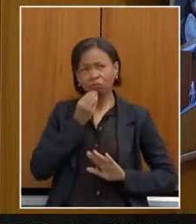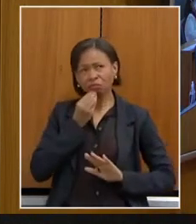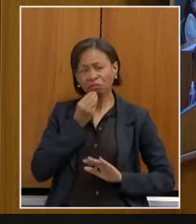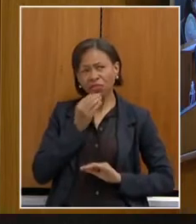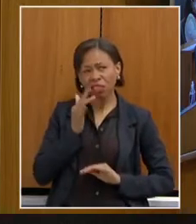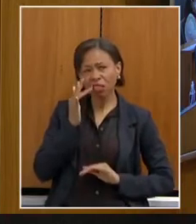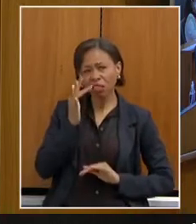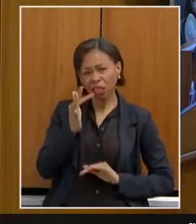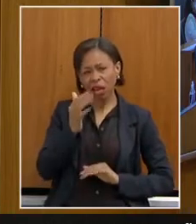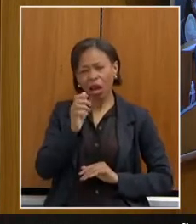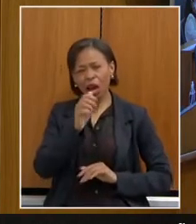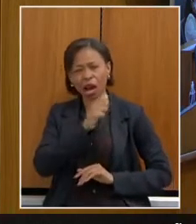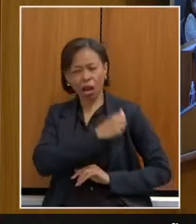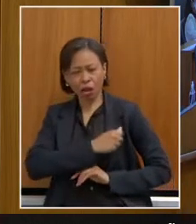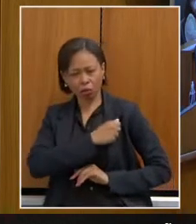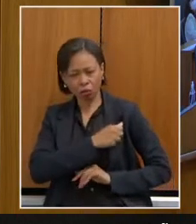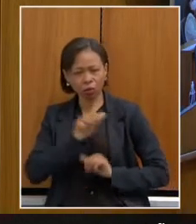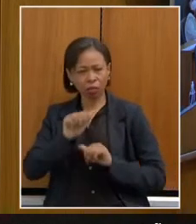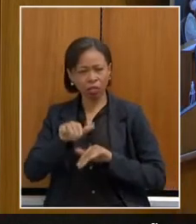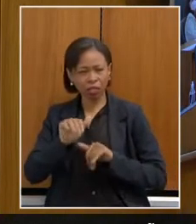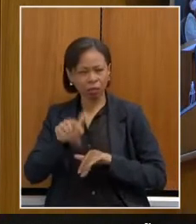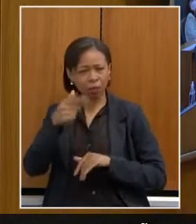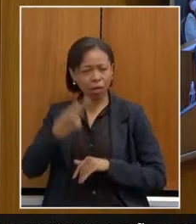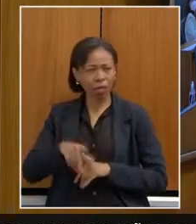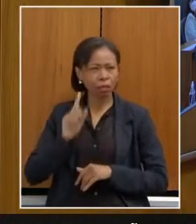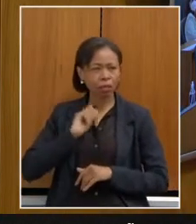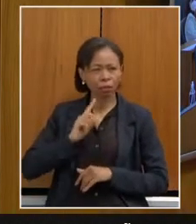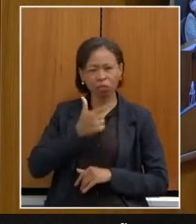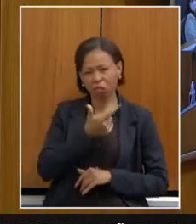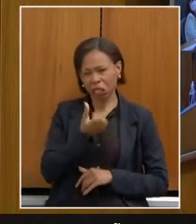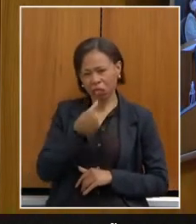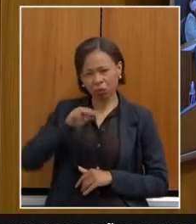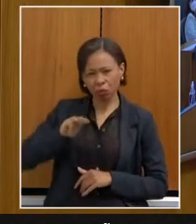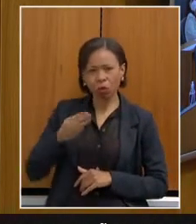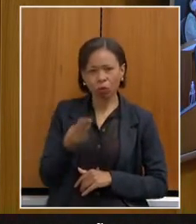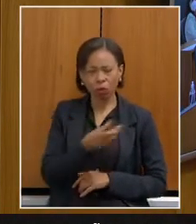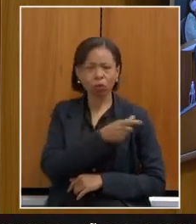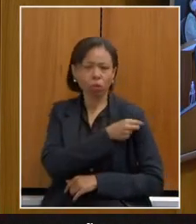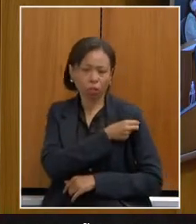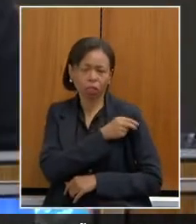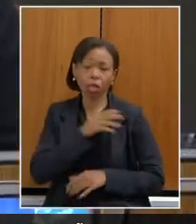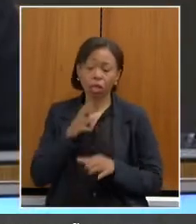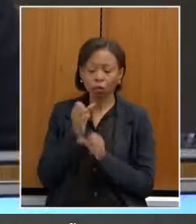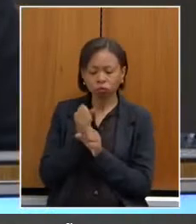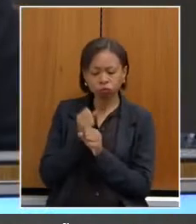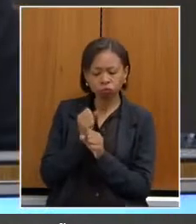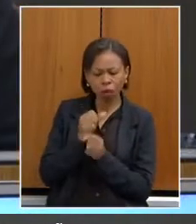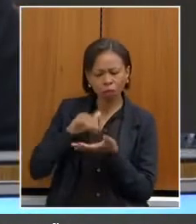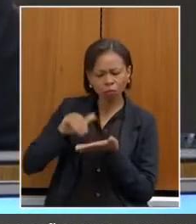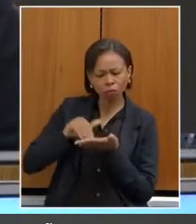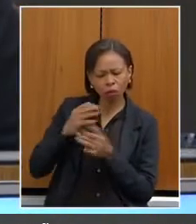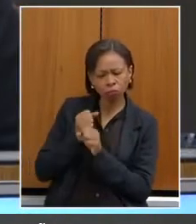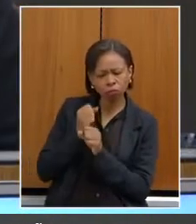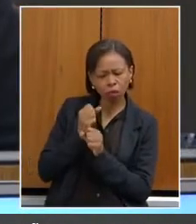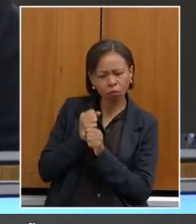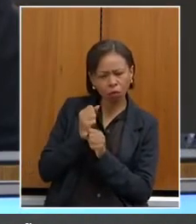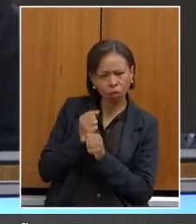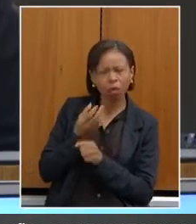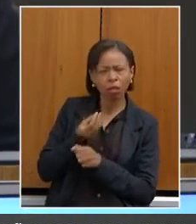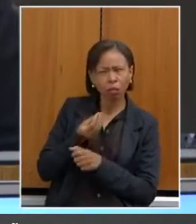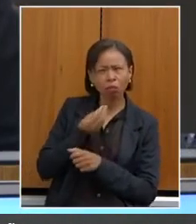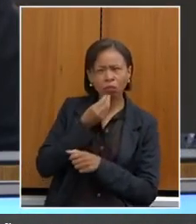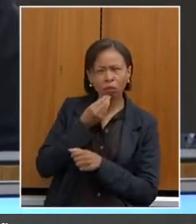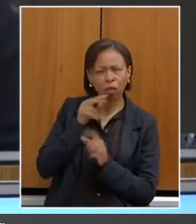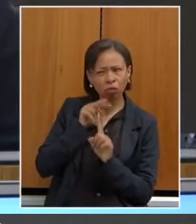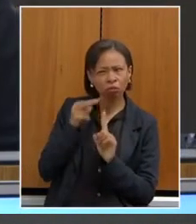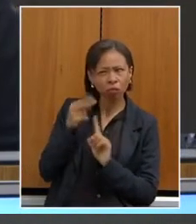só Minas receba mais de 6 milhões e meio de vacinas. Então, o cálculo que a Secretaria fez é de acordo com essa perspectiva e, a partir dela,